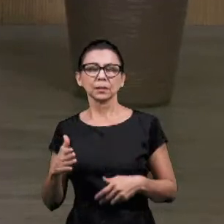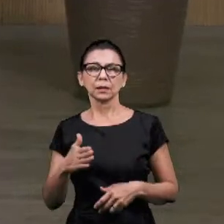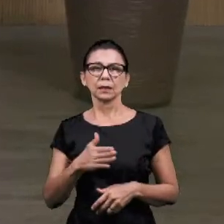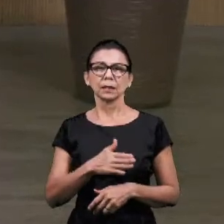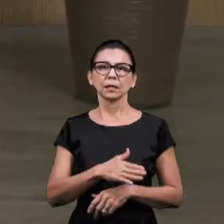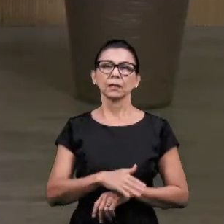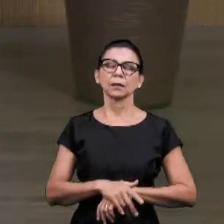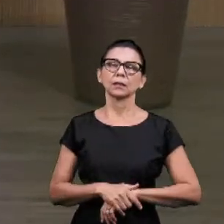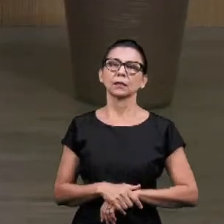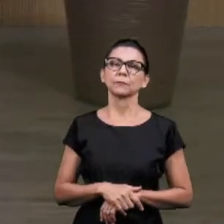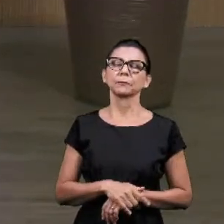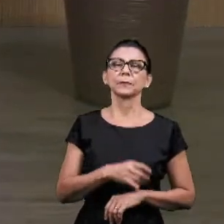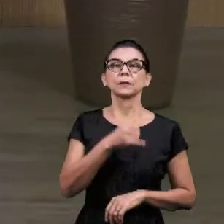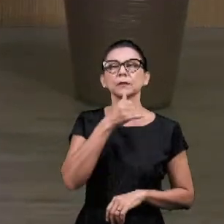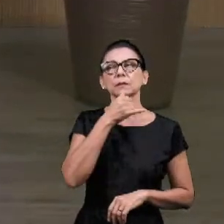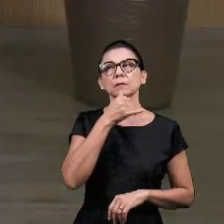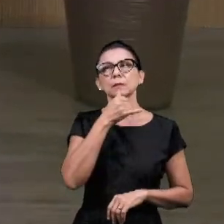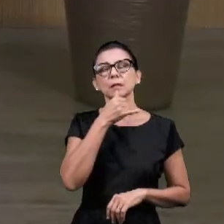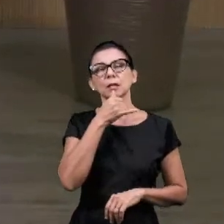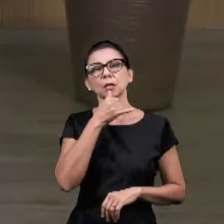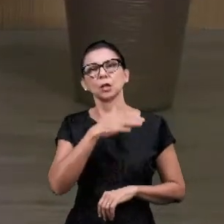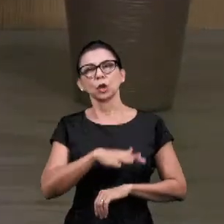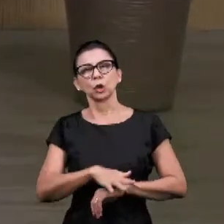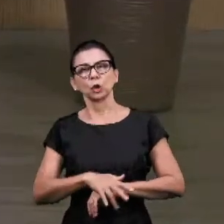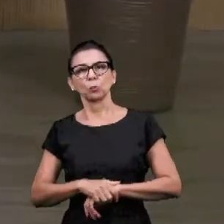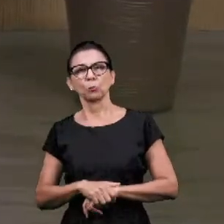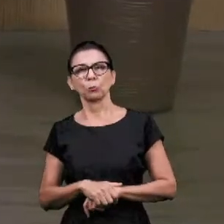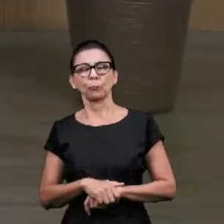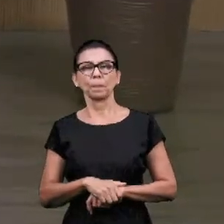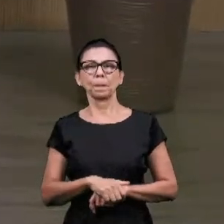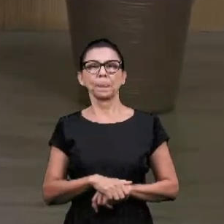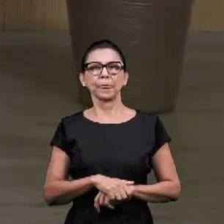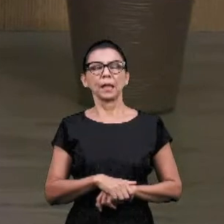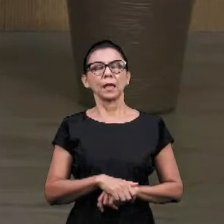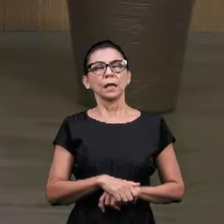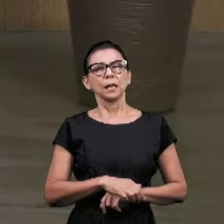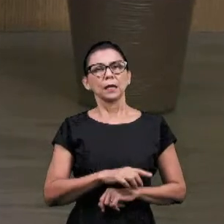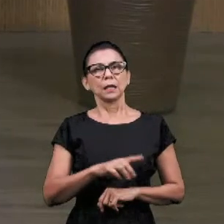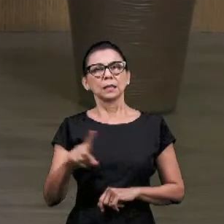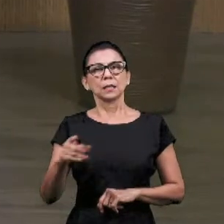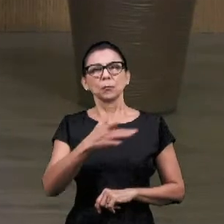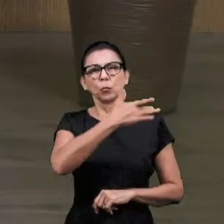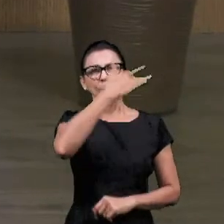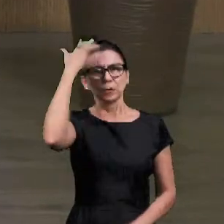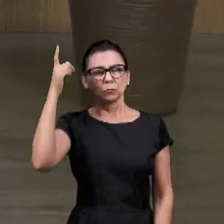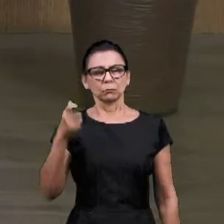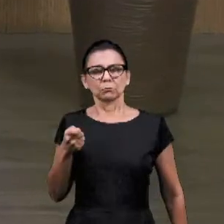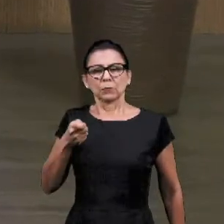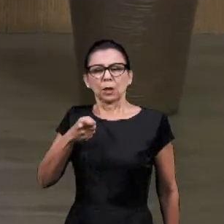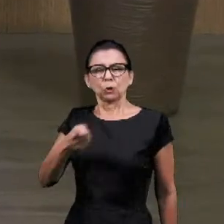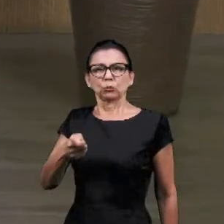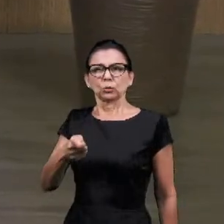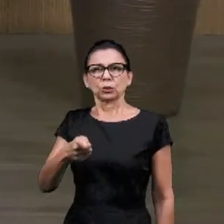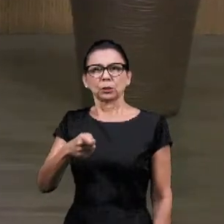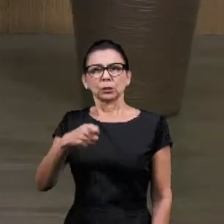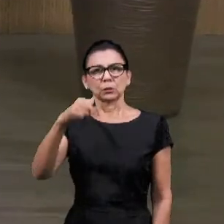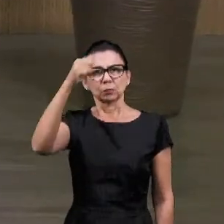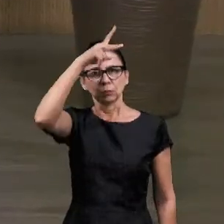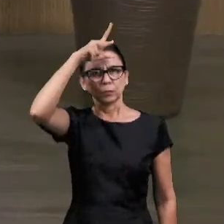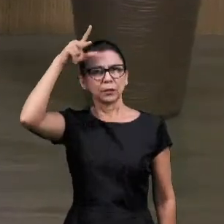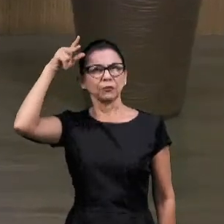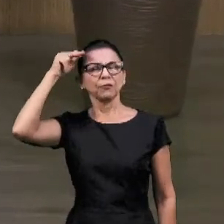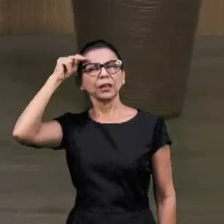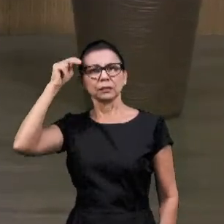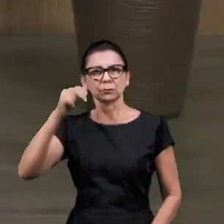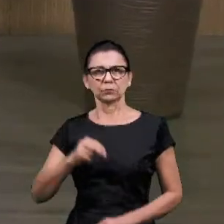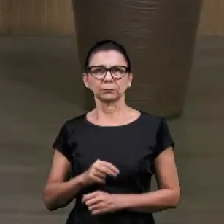a uma autoridade municipal? Vou trazer bem aqui para, né, o prefeito da sua cidade. Você tem